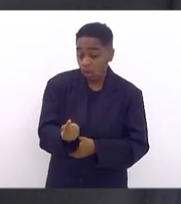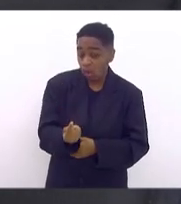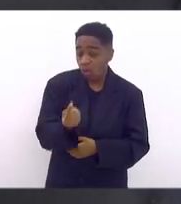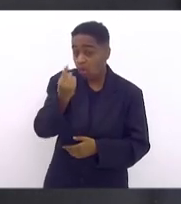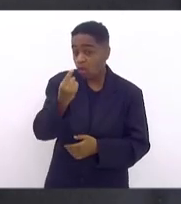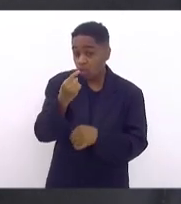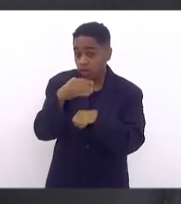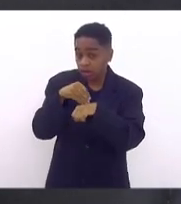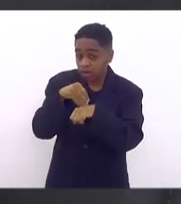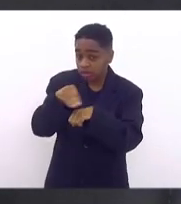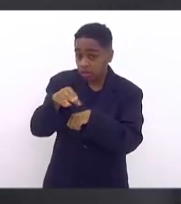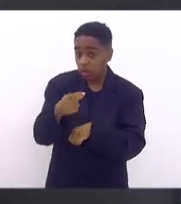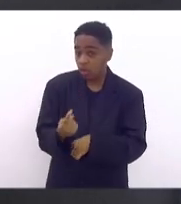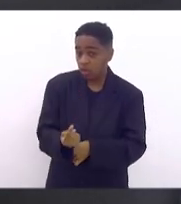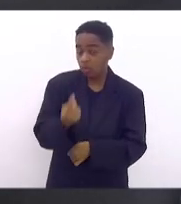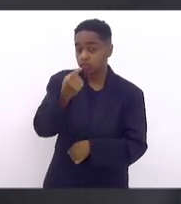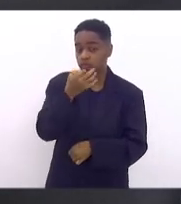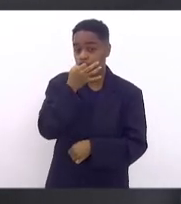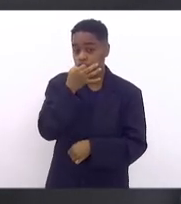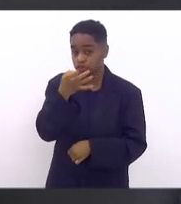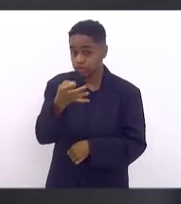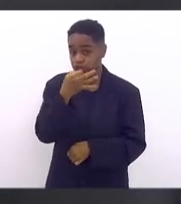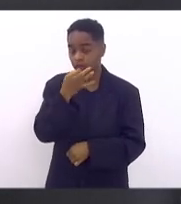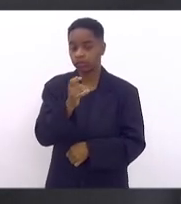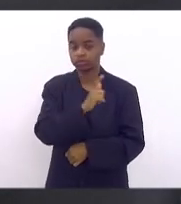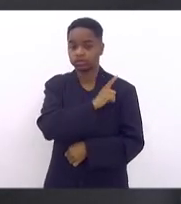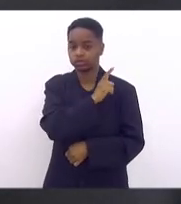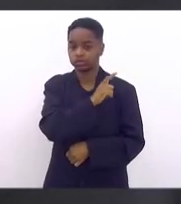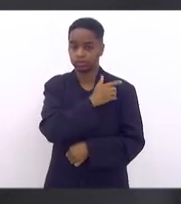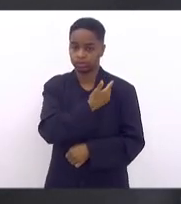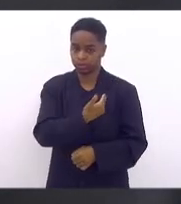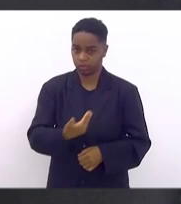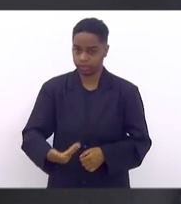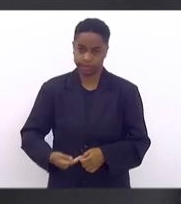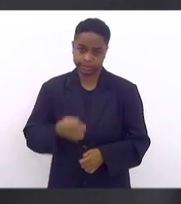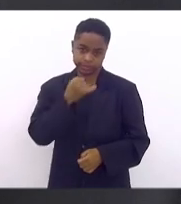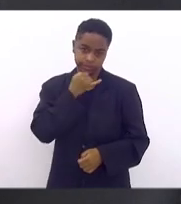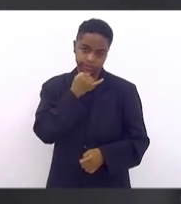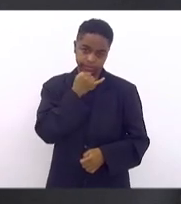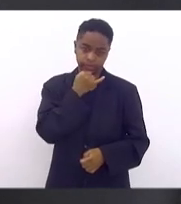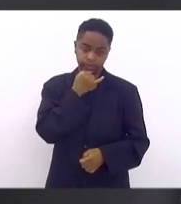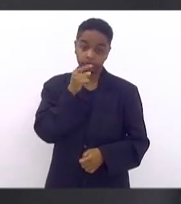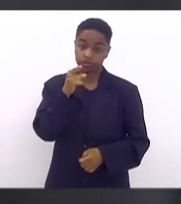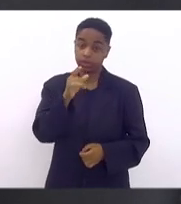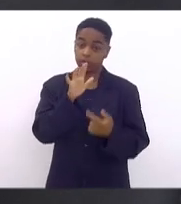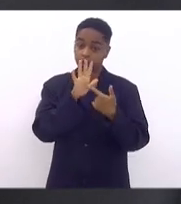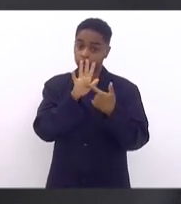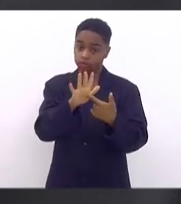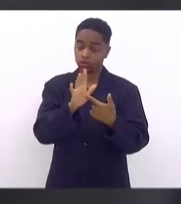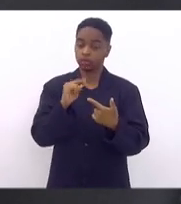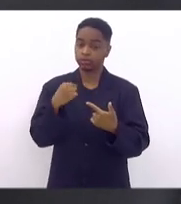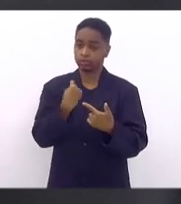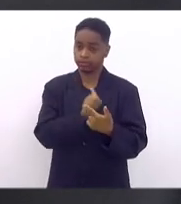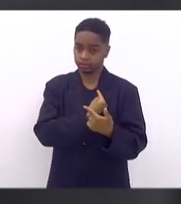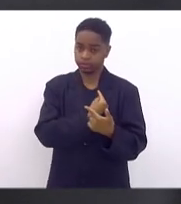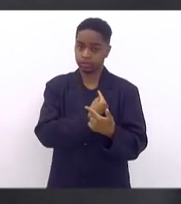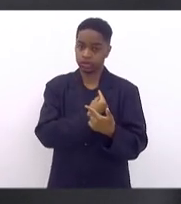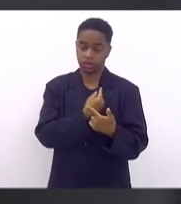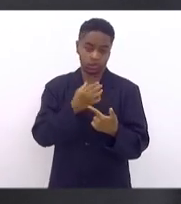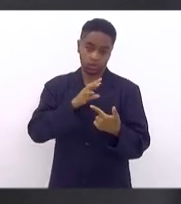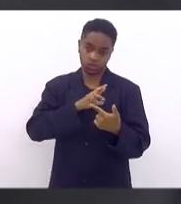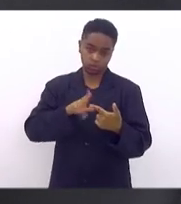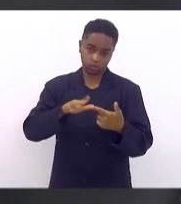sugestão ao gestor público, né? Então, por exemplo, você está alertando para a gente aqui, embora não seja um